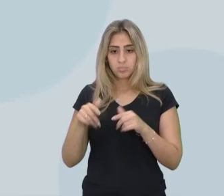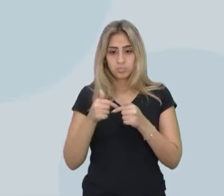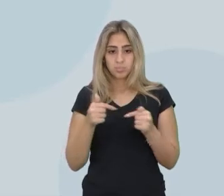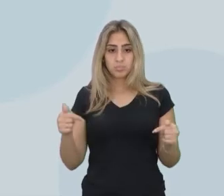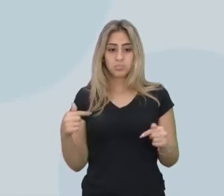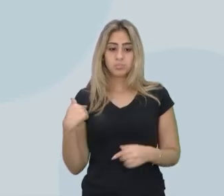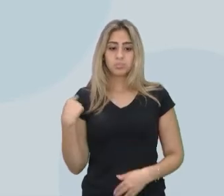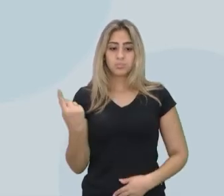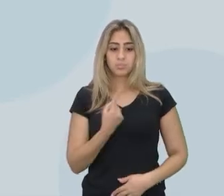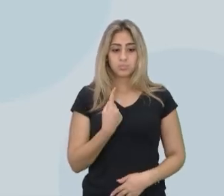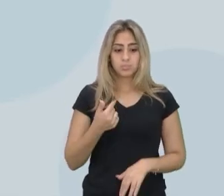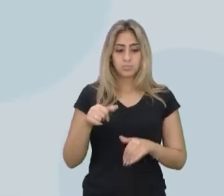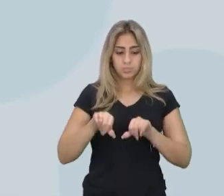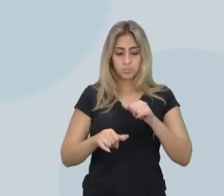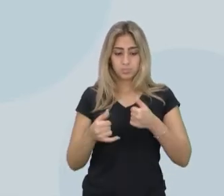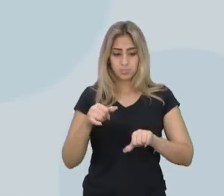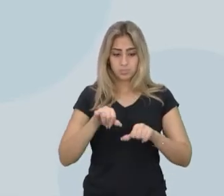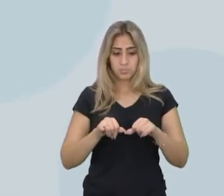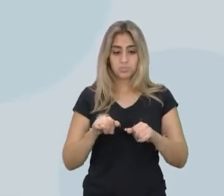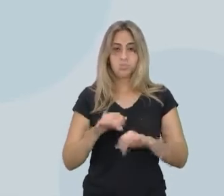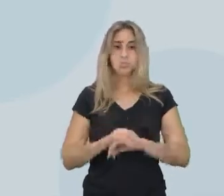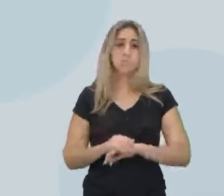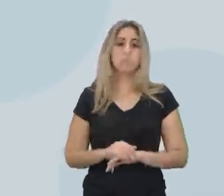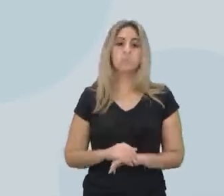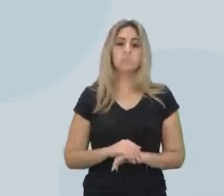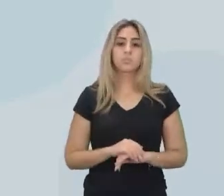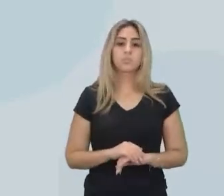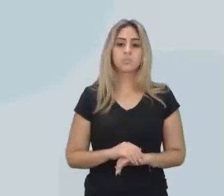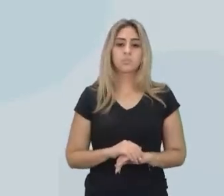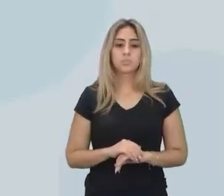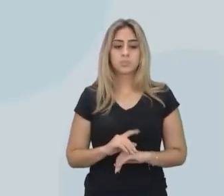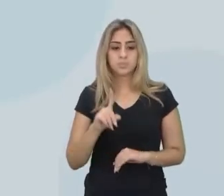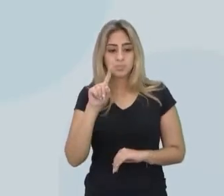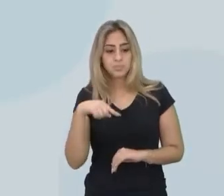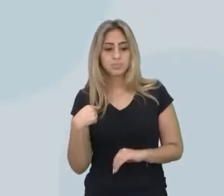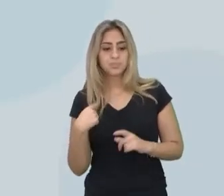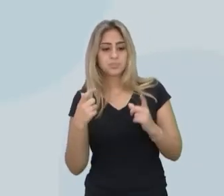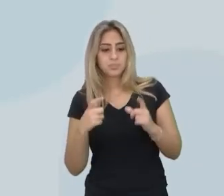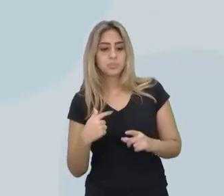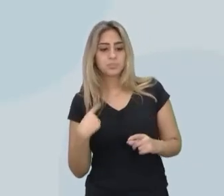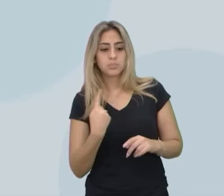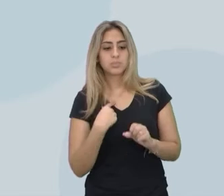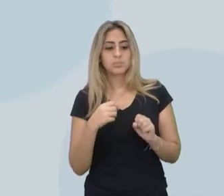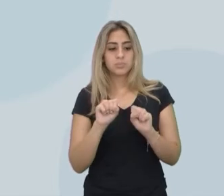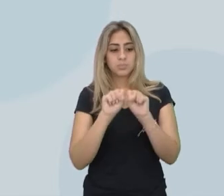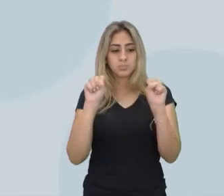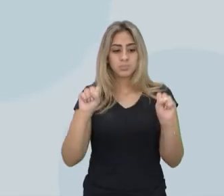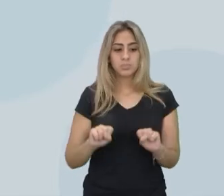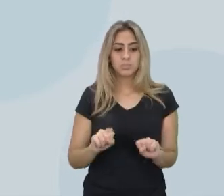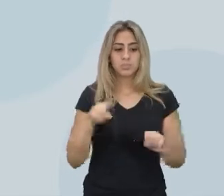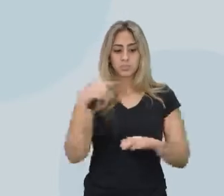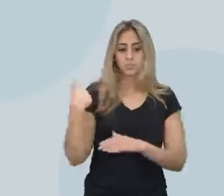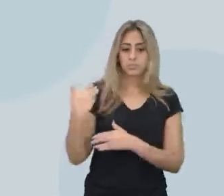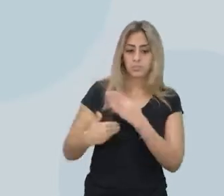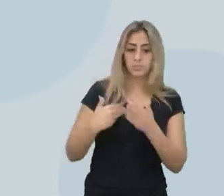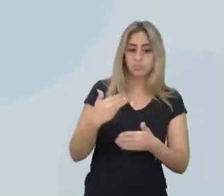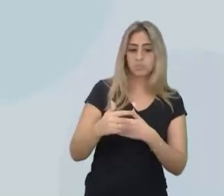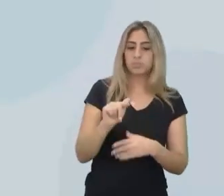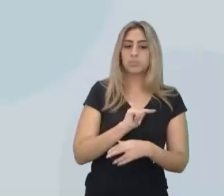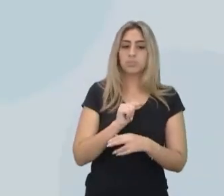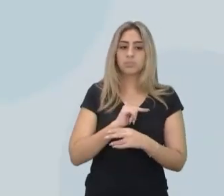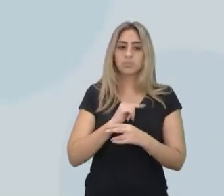químico, a nossa reação reversível, que é aquela no qual o sistema ele vai